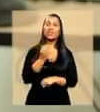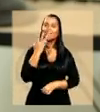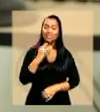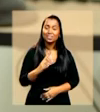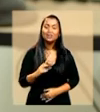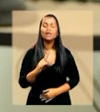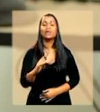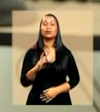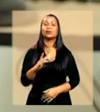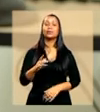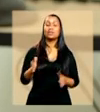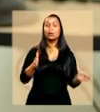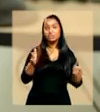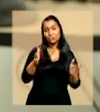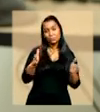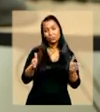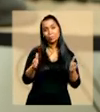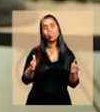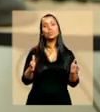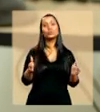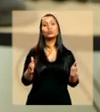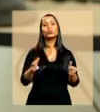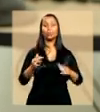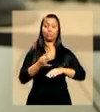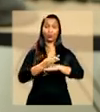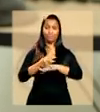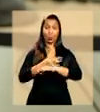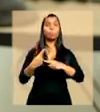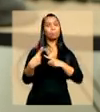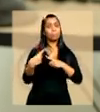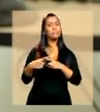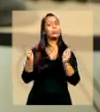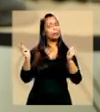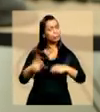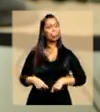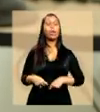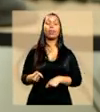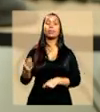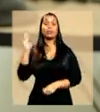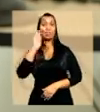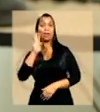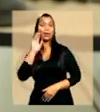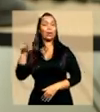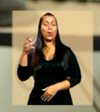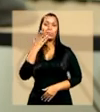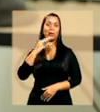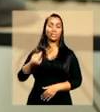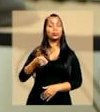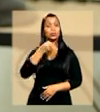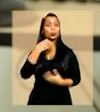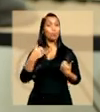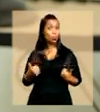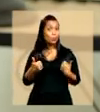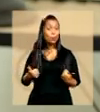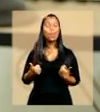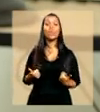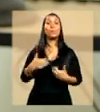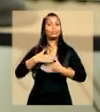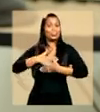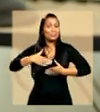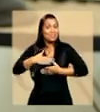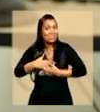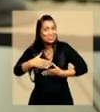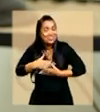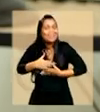dessa criança nesse período de férias, para que também seja o quê? Legal para essa criança, seja produtivo,